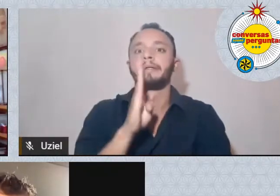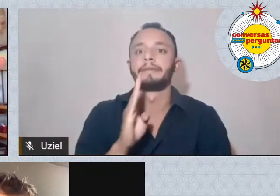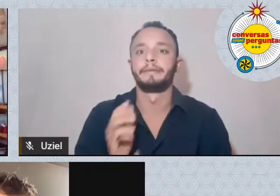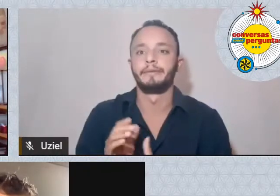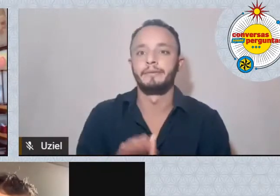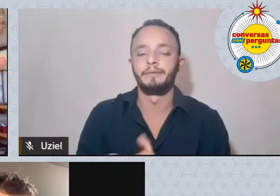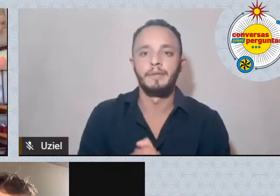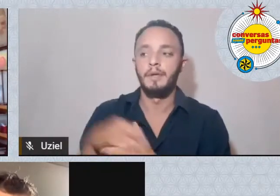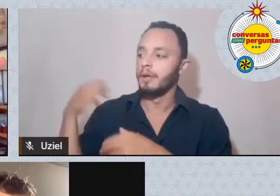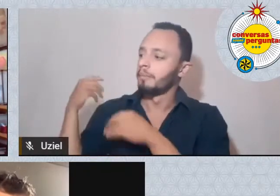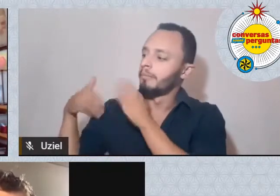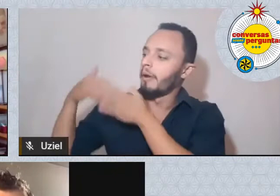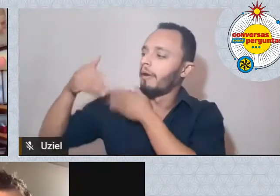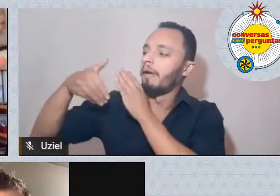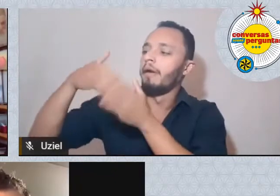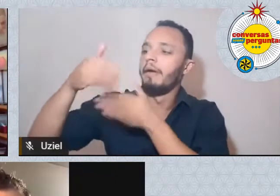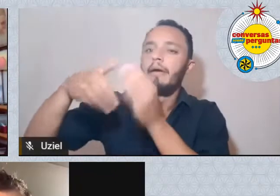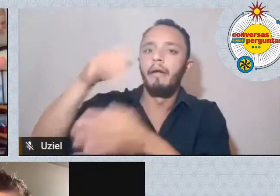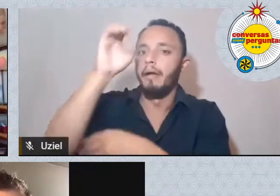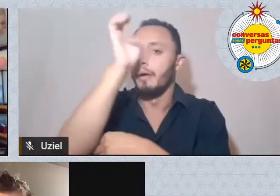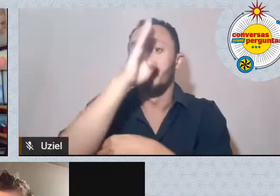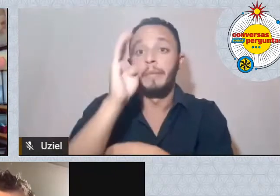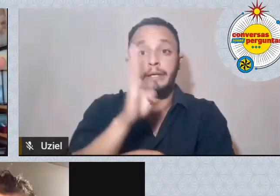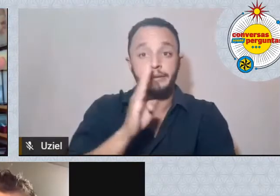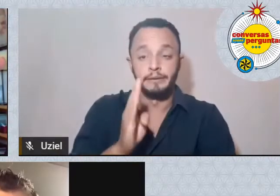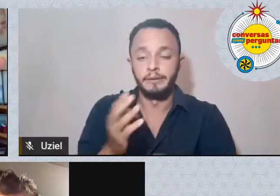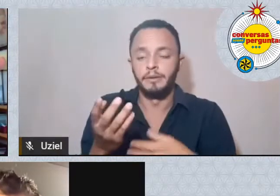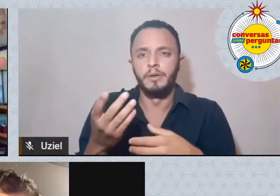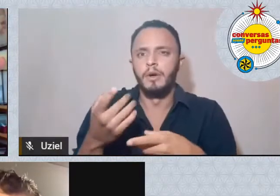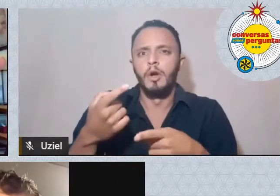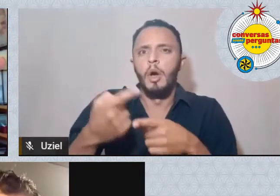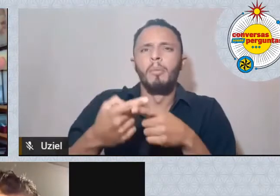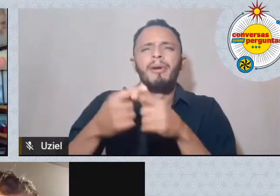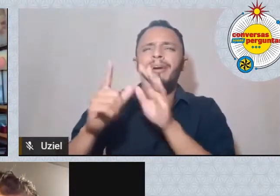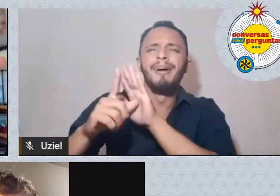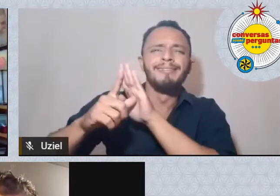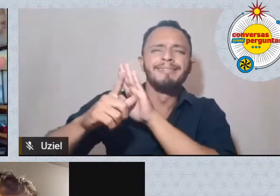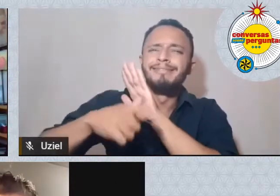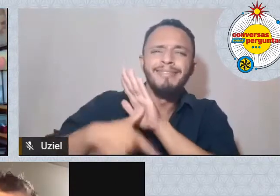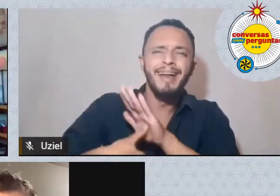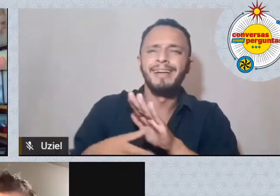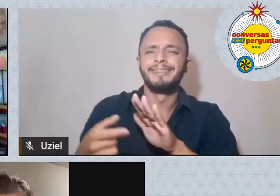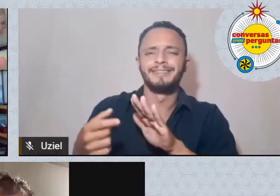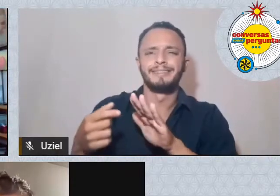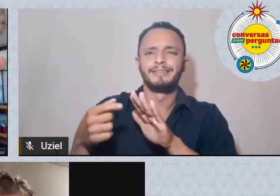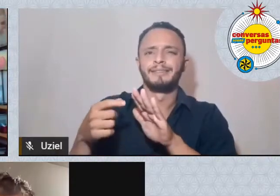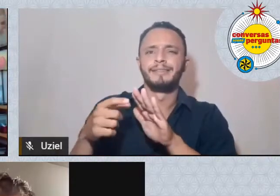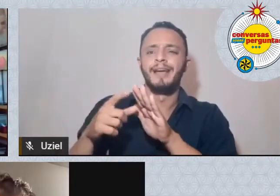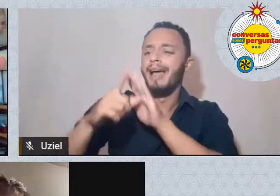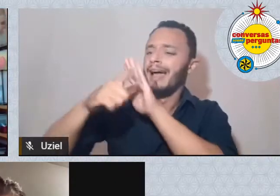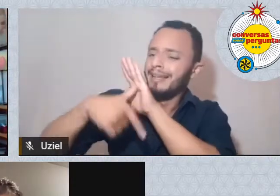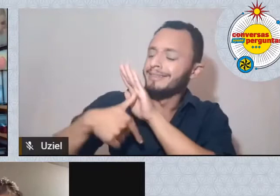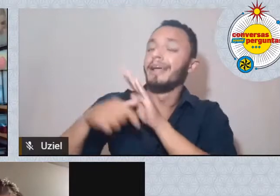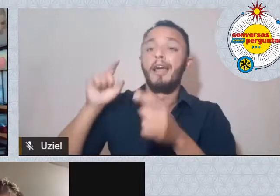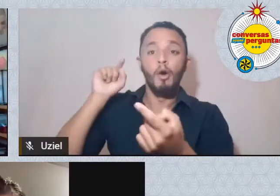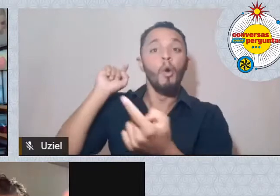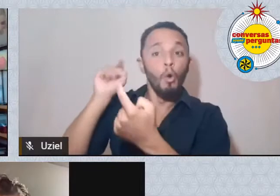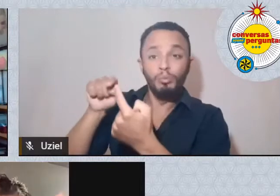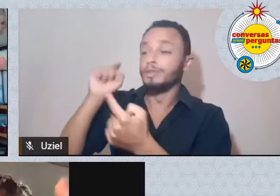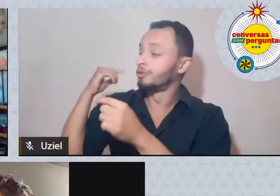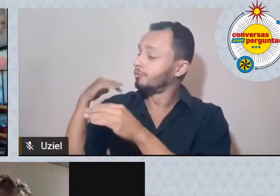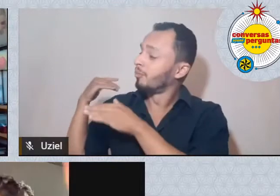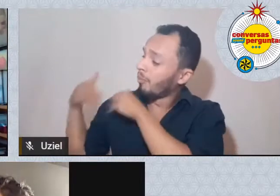efeito Brasil porque a gente estava muito atrasado, e eu digo assim, atrasado objetivamente, não